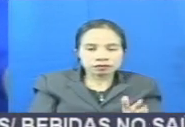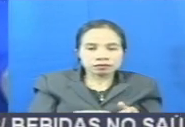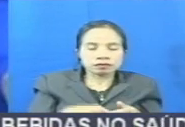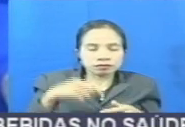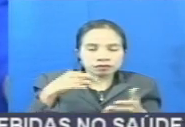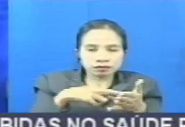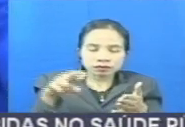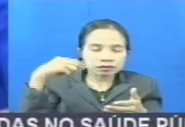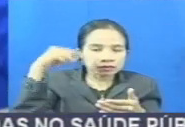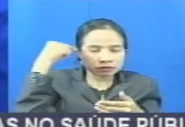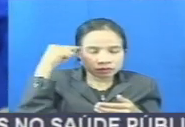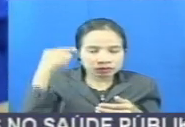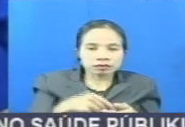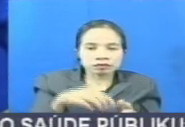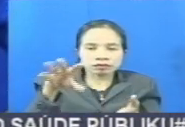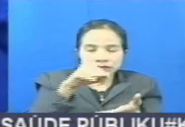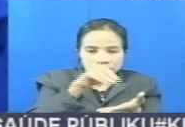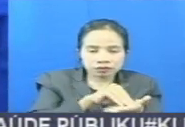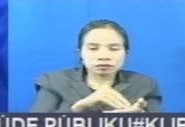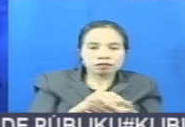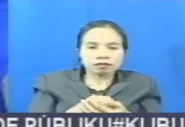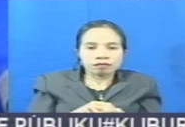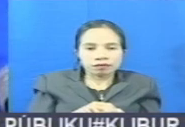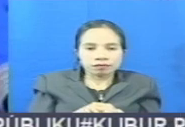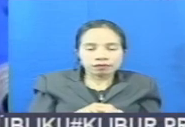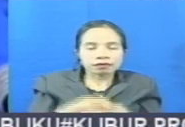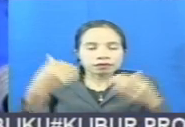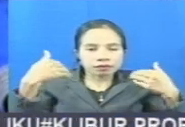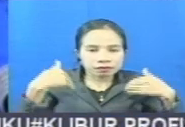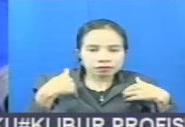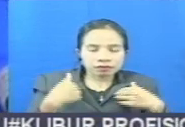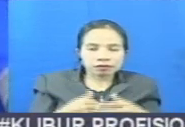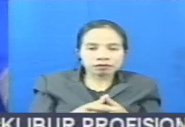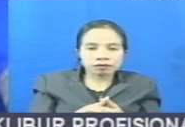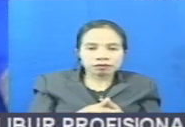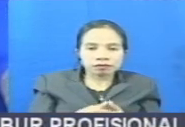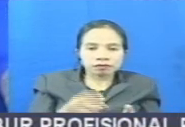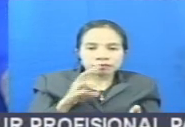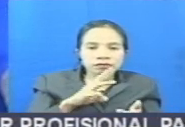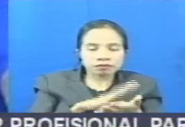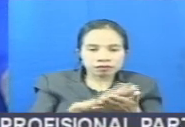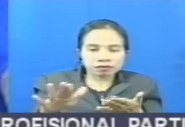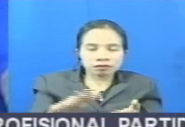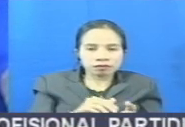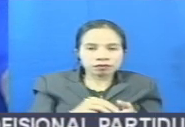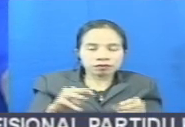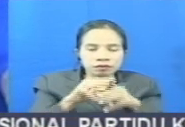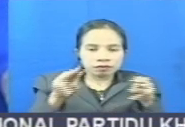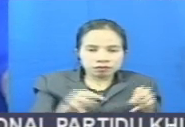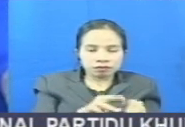governo, ita prevê ela ba avan, se iha cerca sanitária para o município